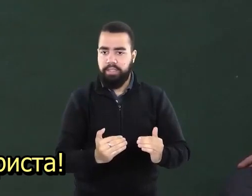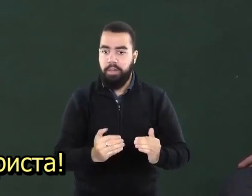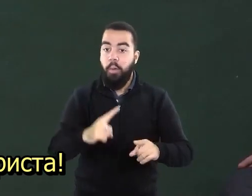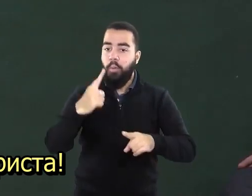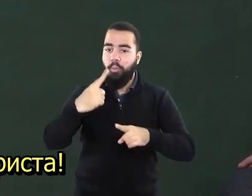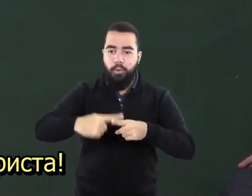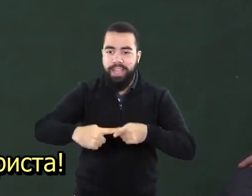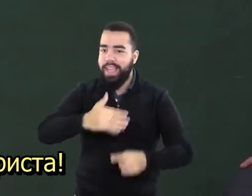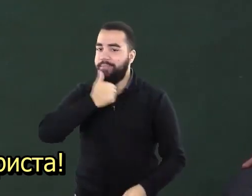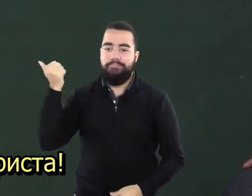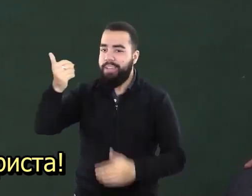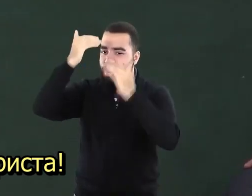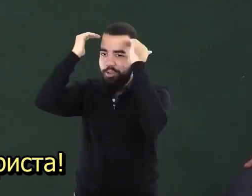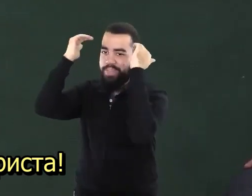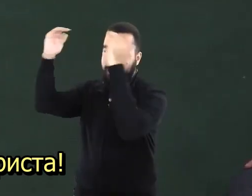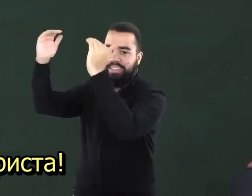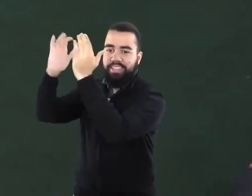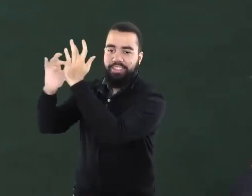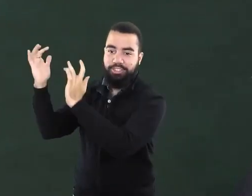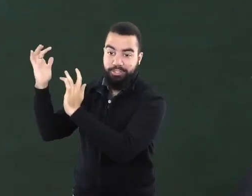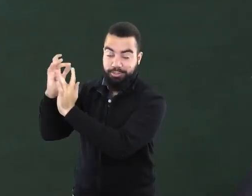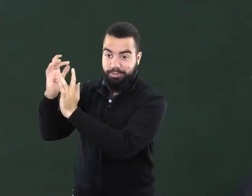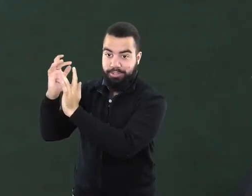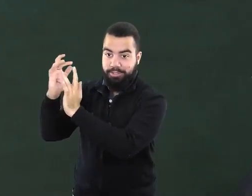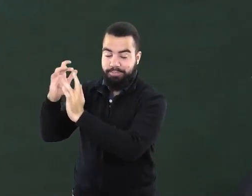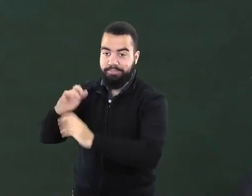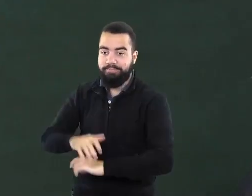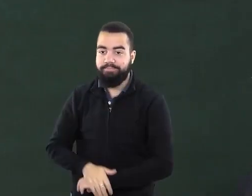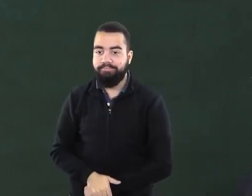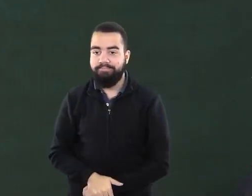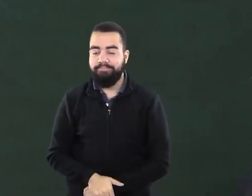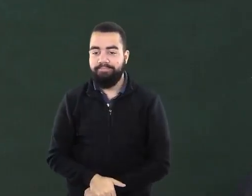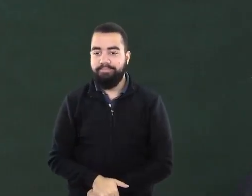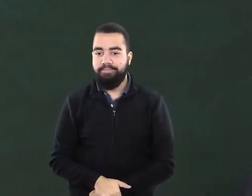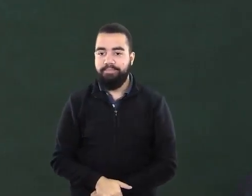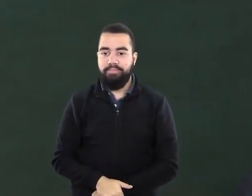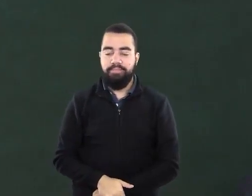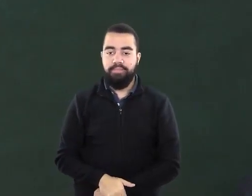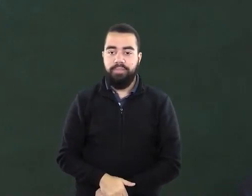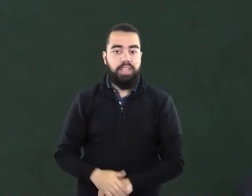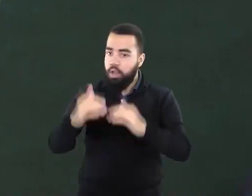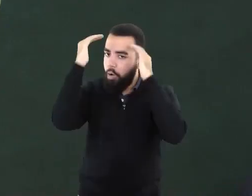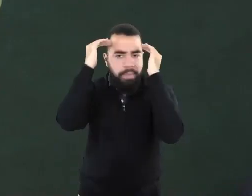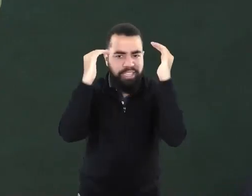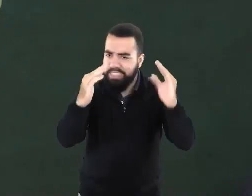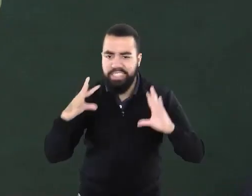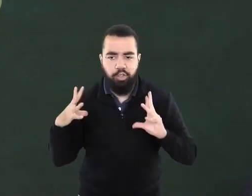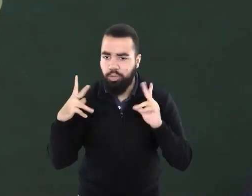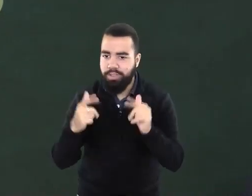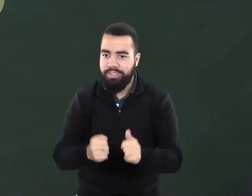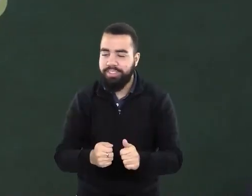continuar obedecer e honrar a Cristo. Não é submissão incondicional.